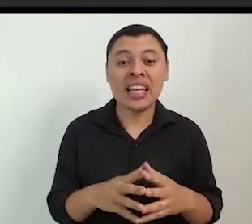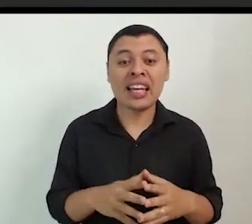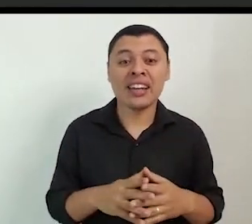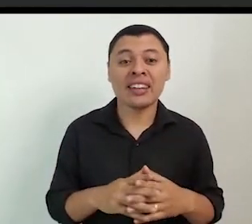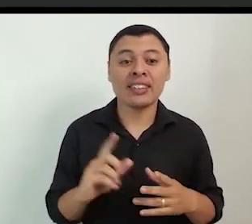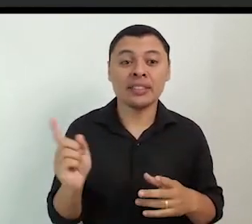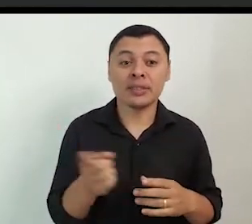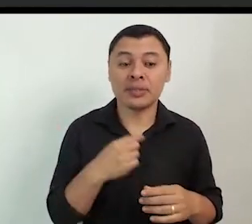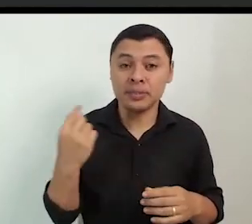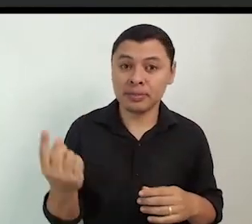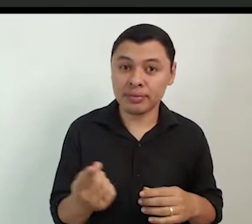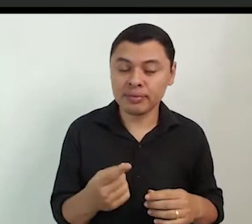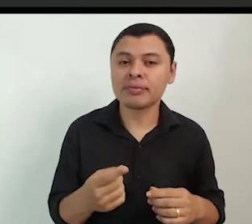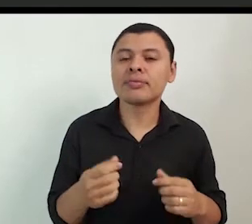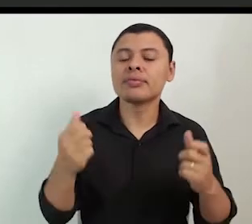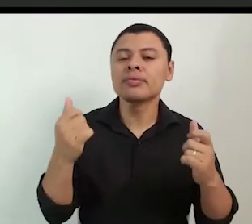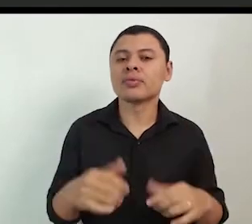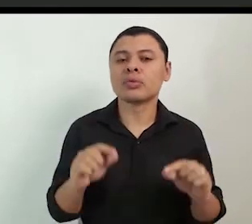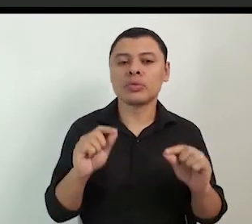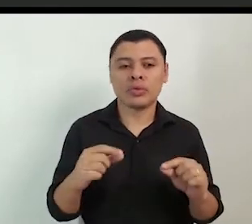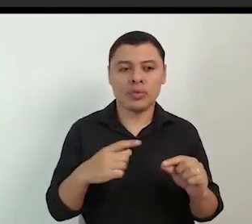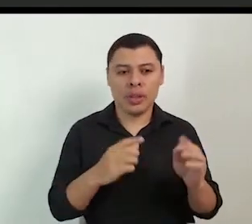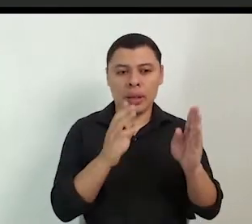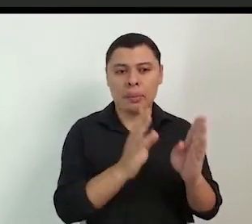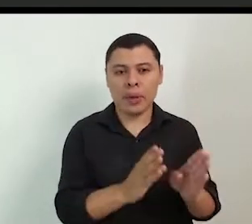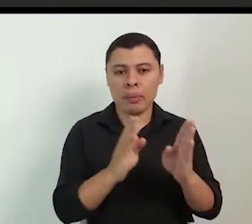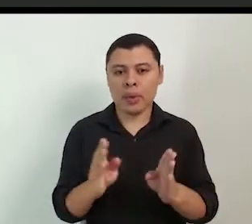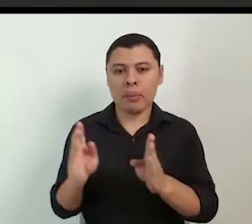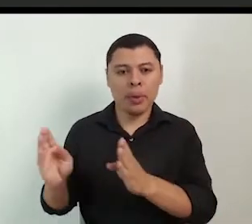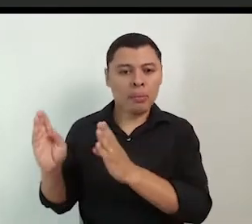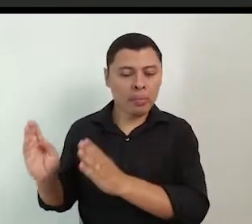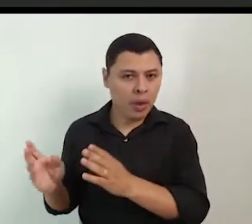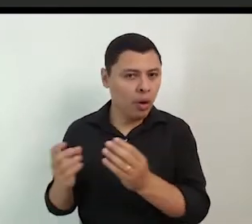agora, assim, aqui tem a nossa programação, né, do